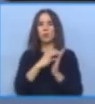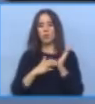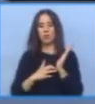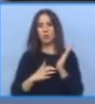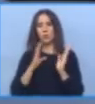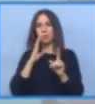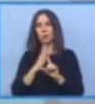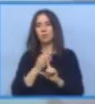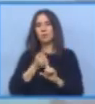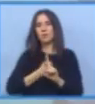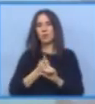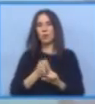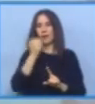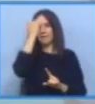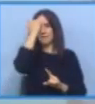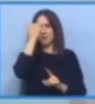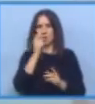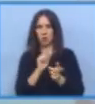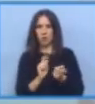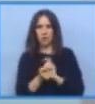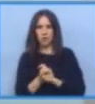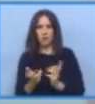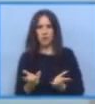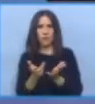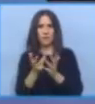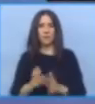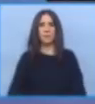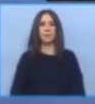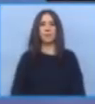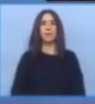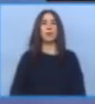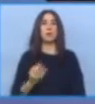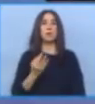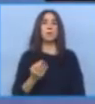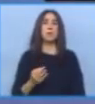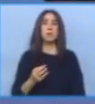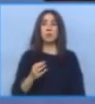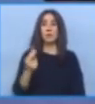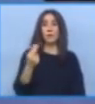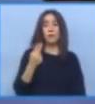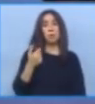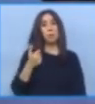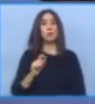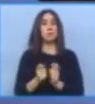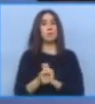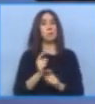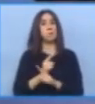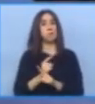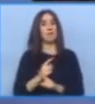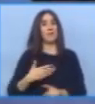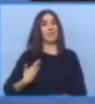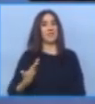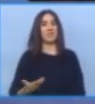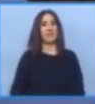e convertei-vos. Portanto, exatamente. Já vocês veem, sejam bons como ele, convertam-se.